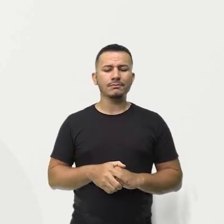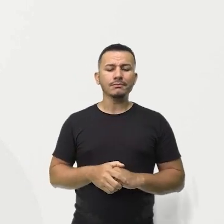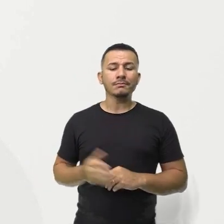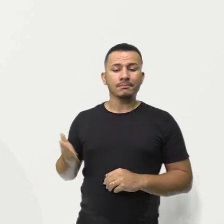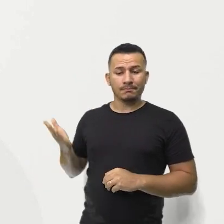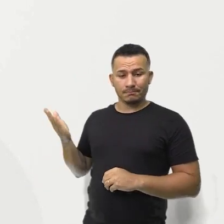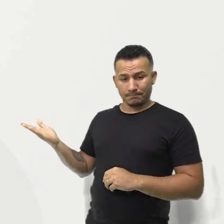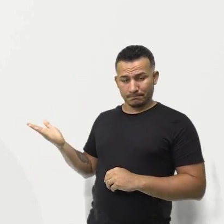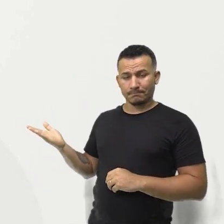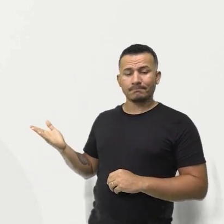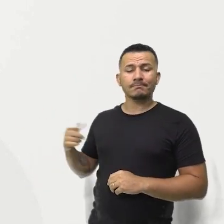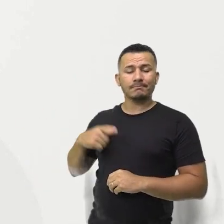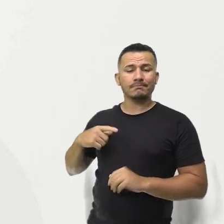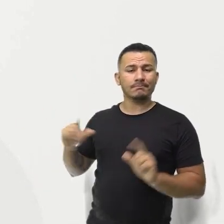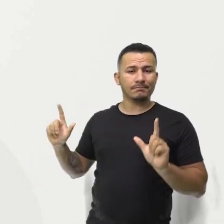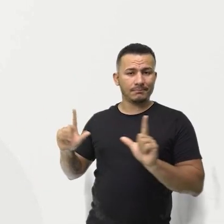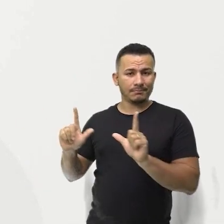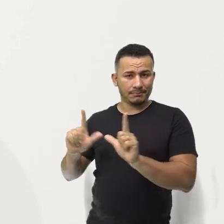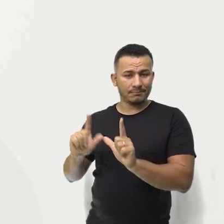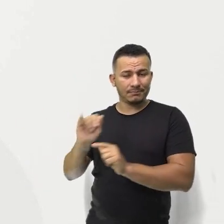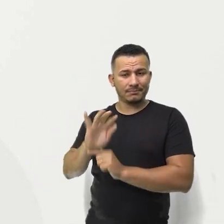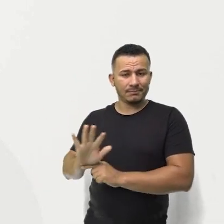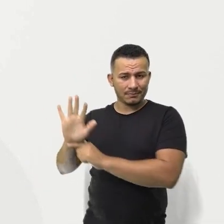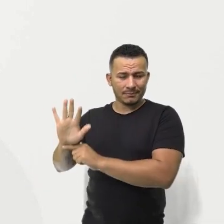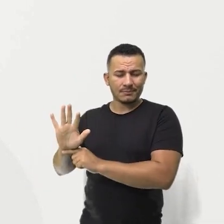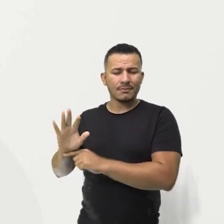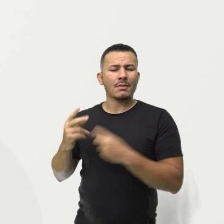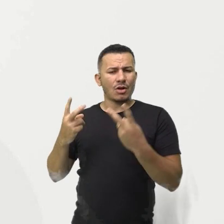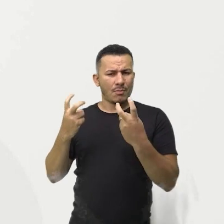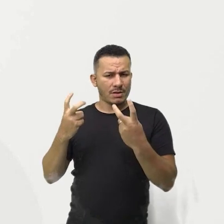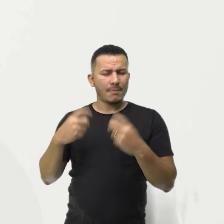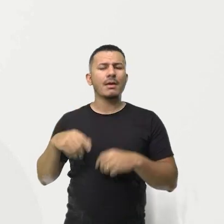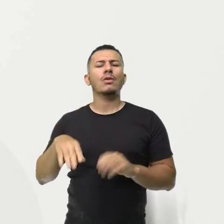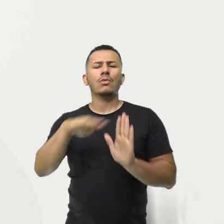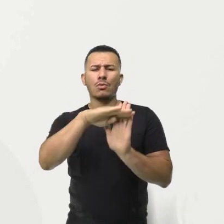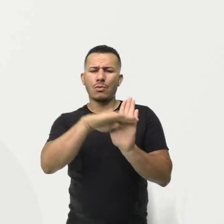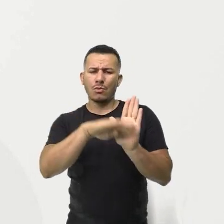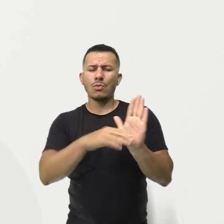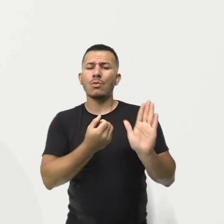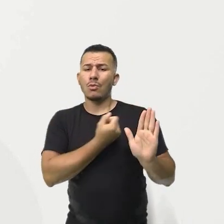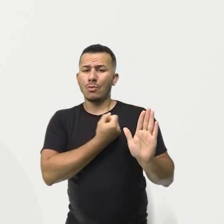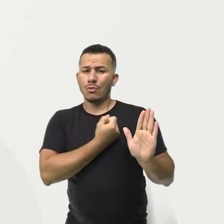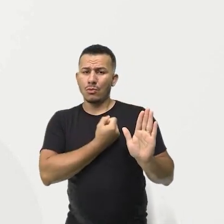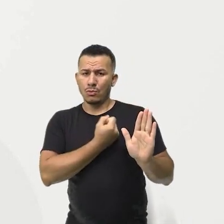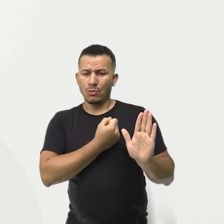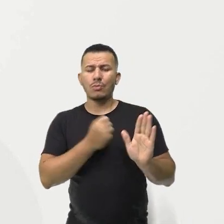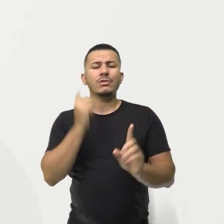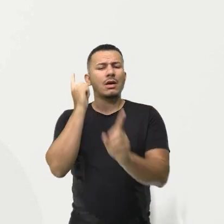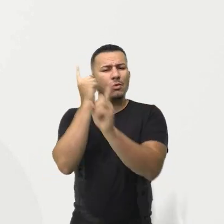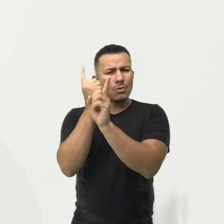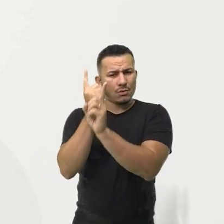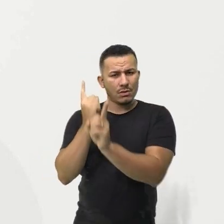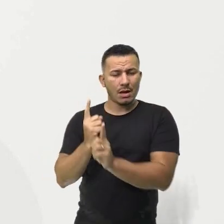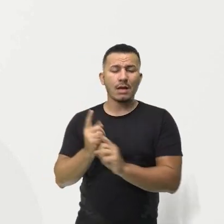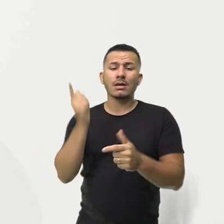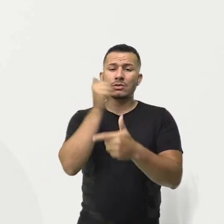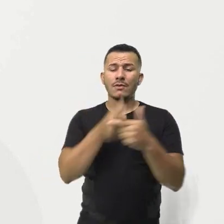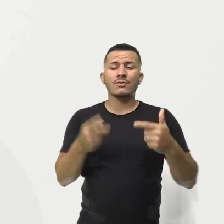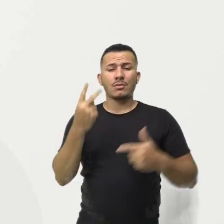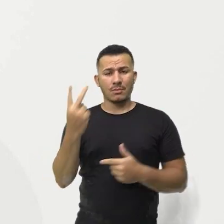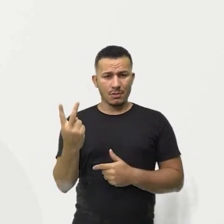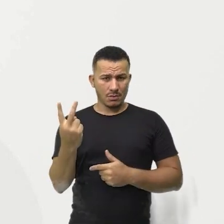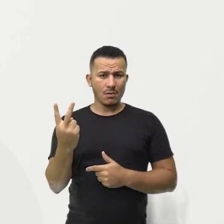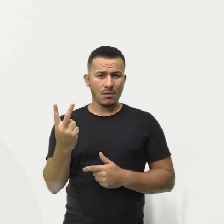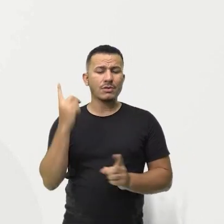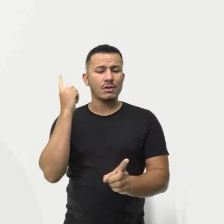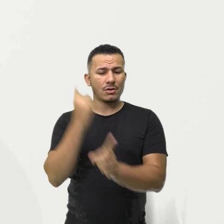feito, perdão, ampliada não, já feito a redução. Bem bonitinha aí, ó. Nós temos então o polígono A', B',